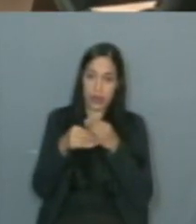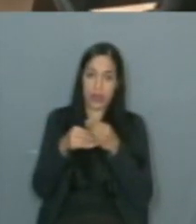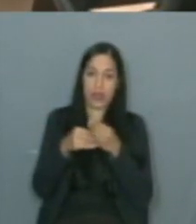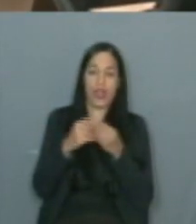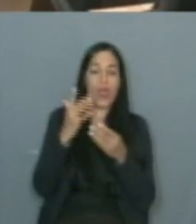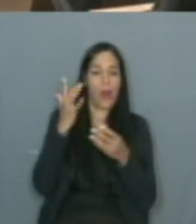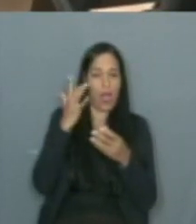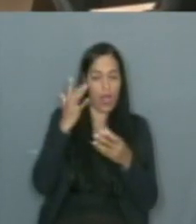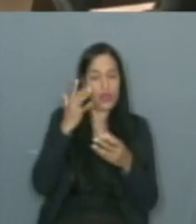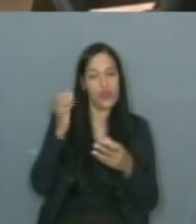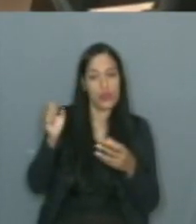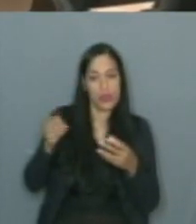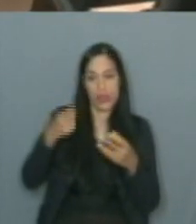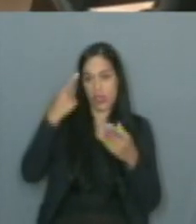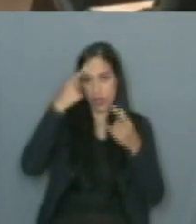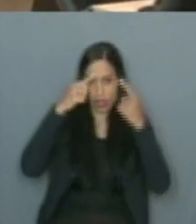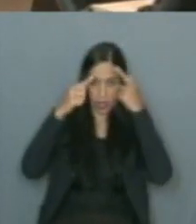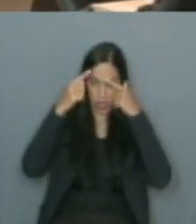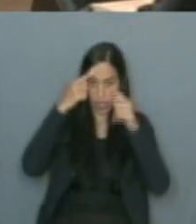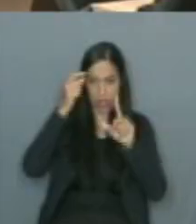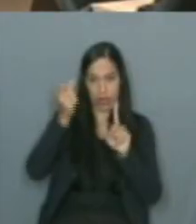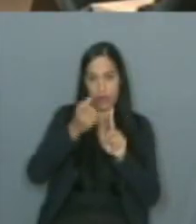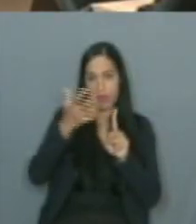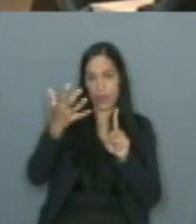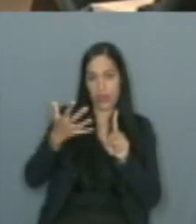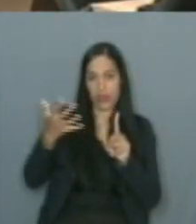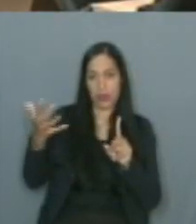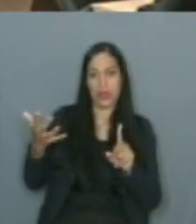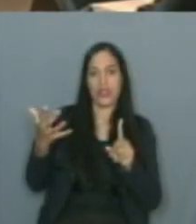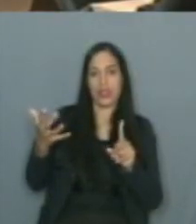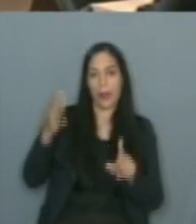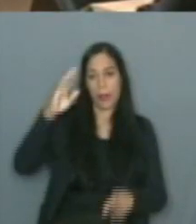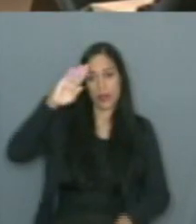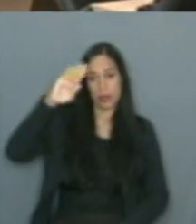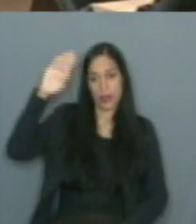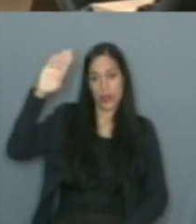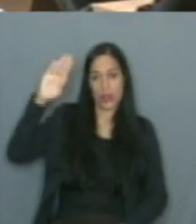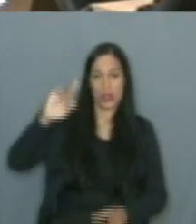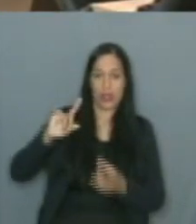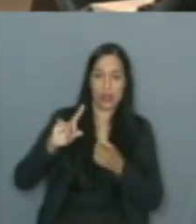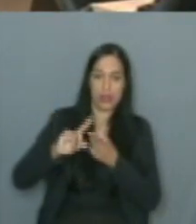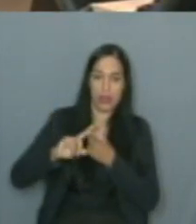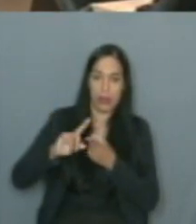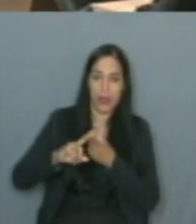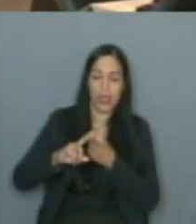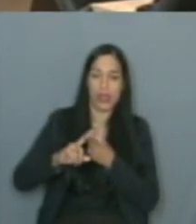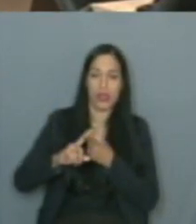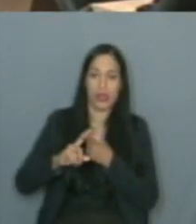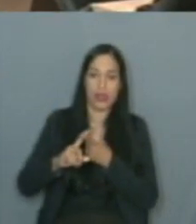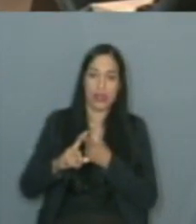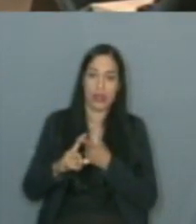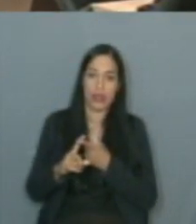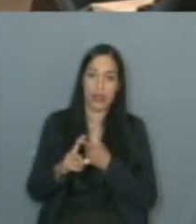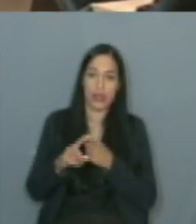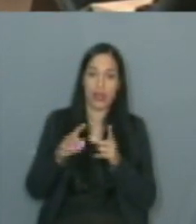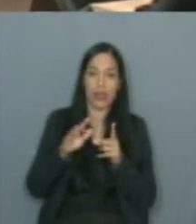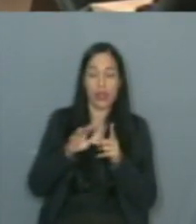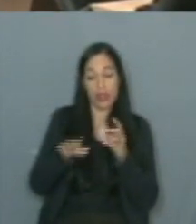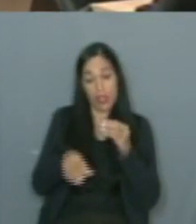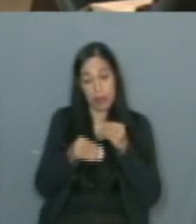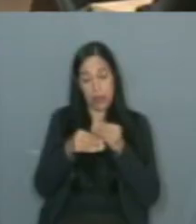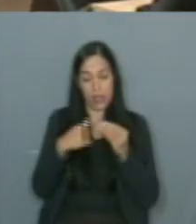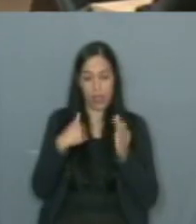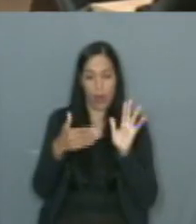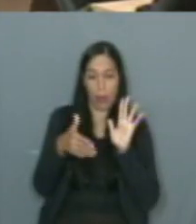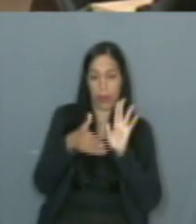sentido ideológico, porque lá tem LGBT para ser priorizado também, em detrimento da emenda que eu